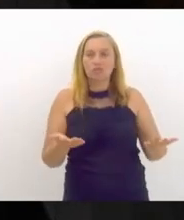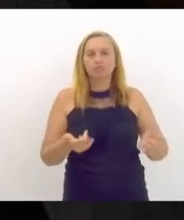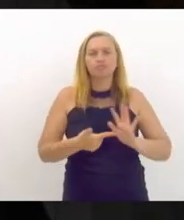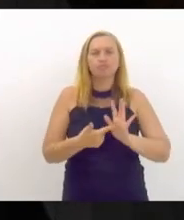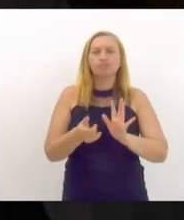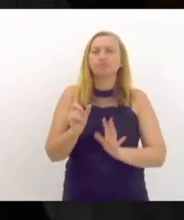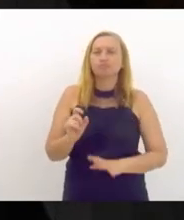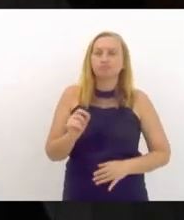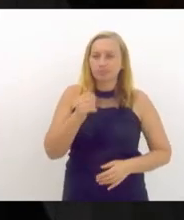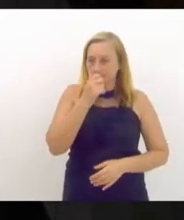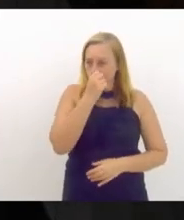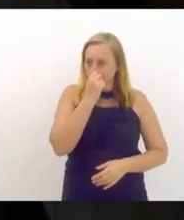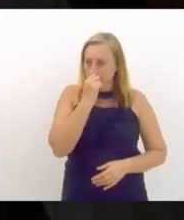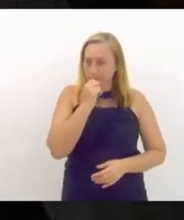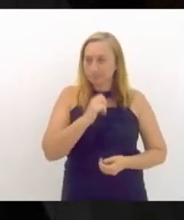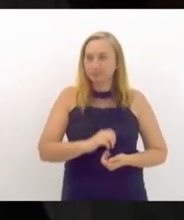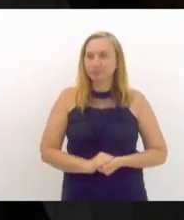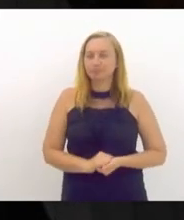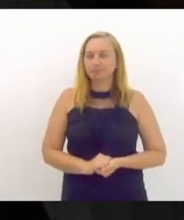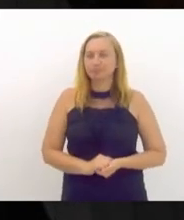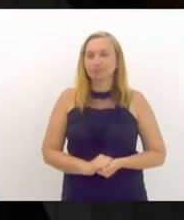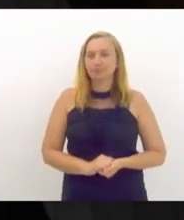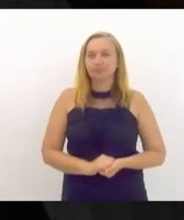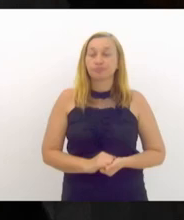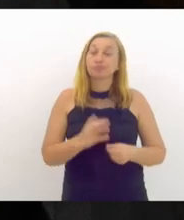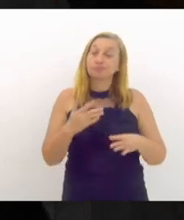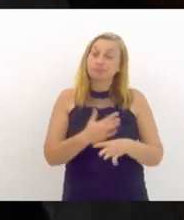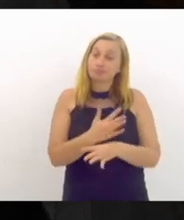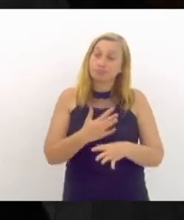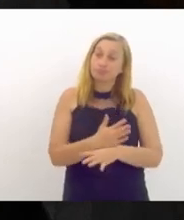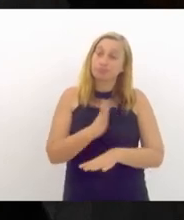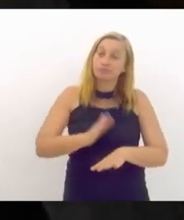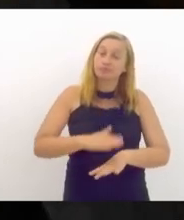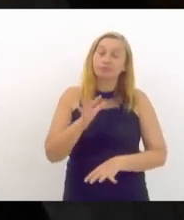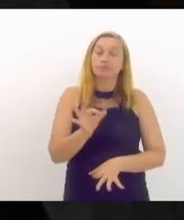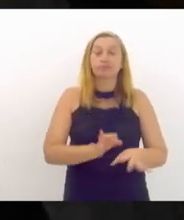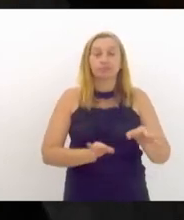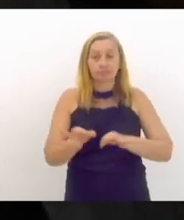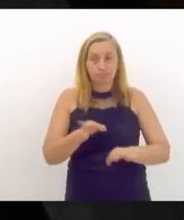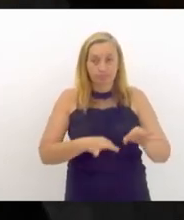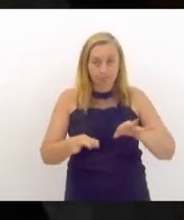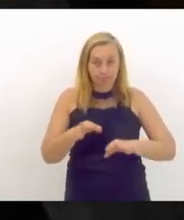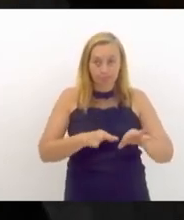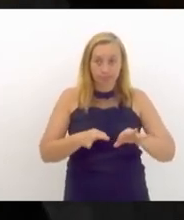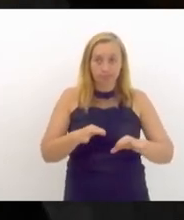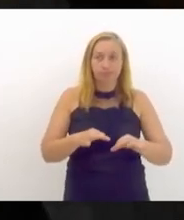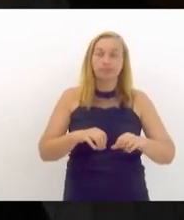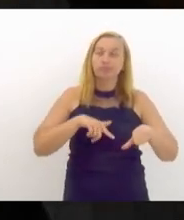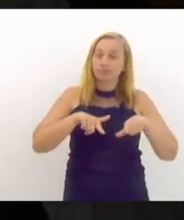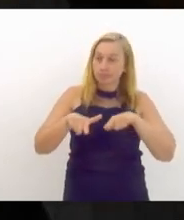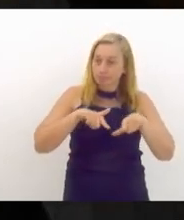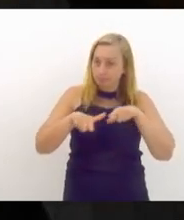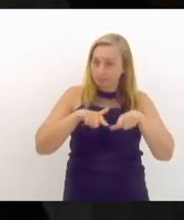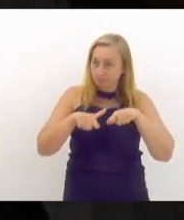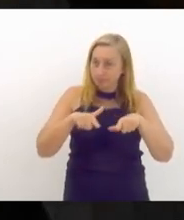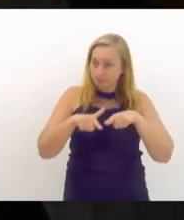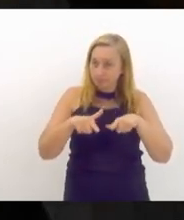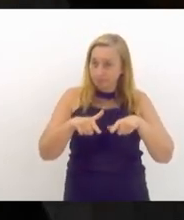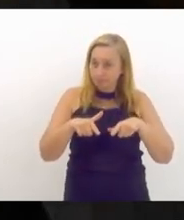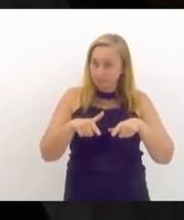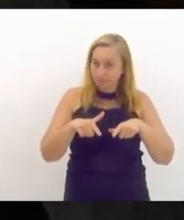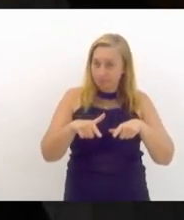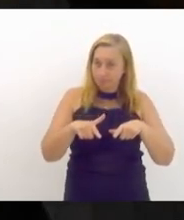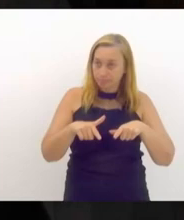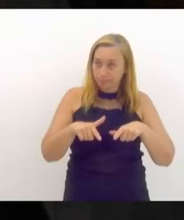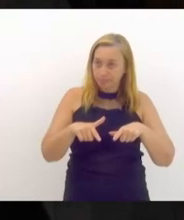pouco o que seria uma cidade mais preparada para trabalhar com um cataclisma que é